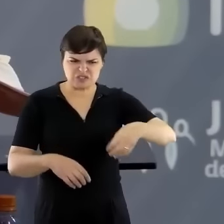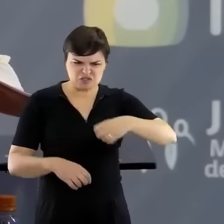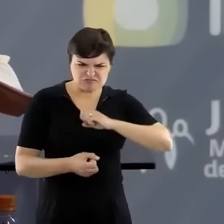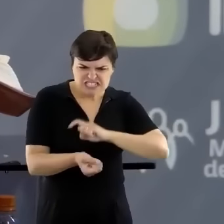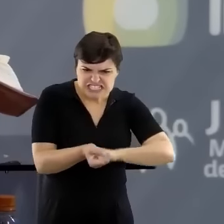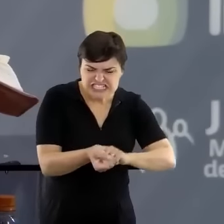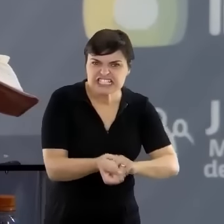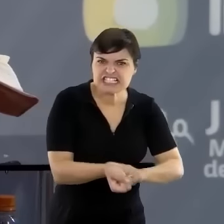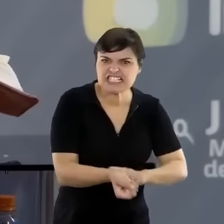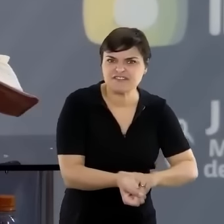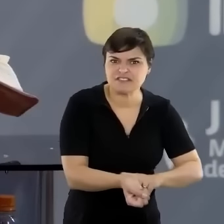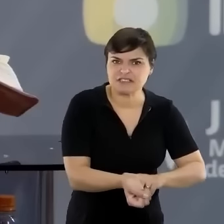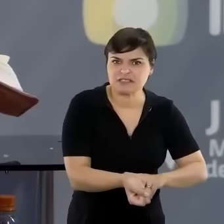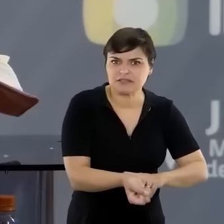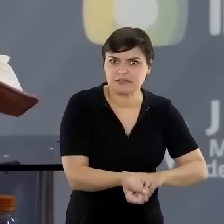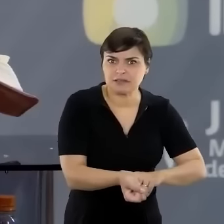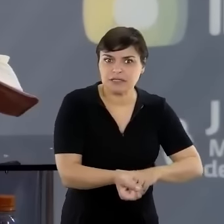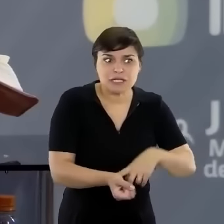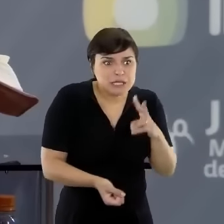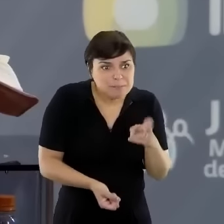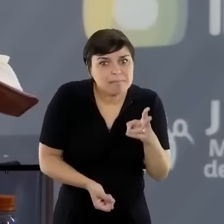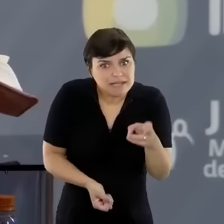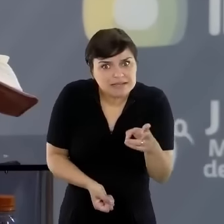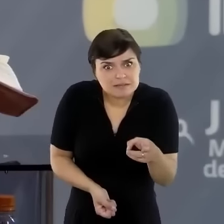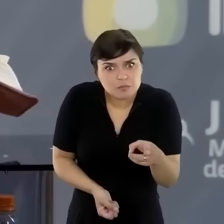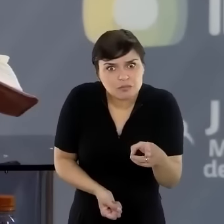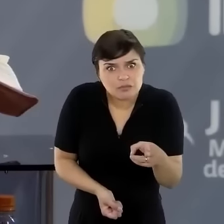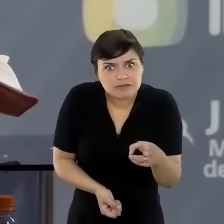e Jesus converteu o camarada mesmo com